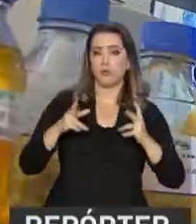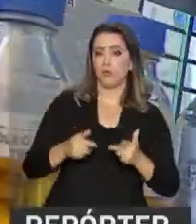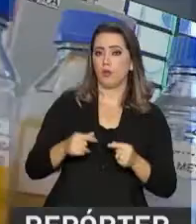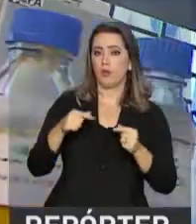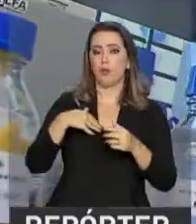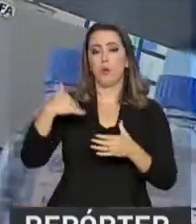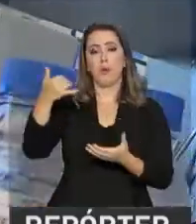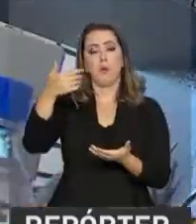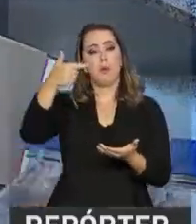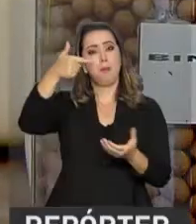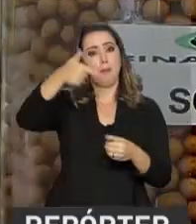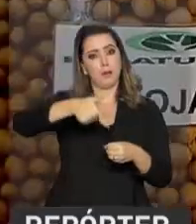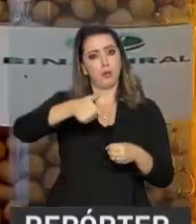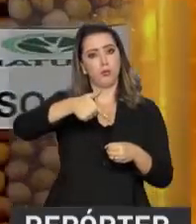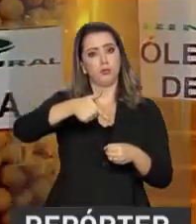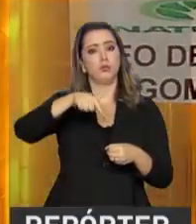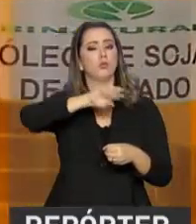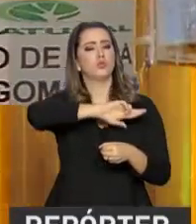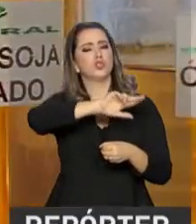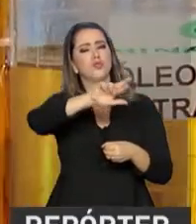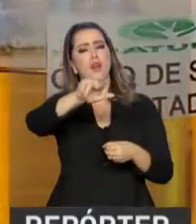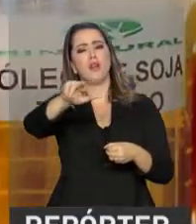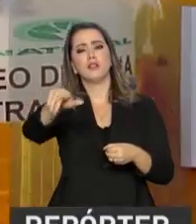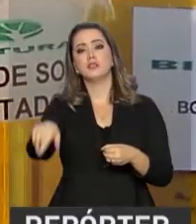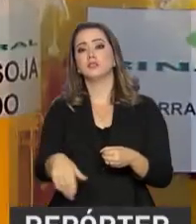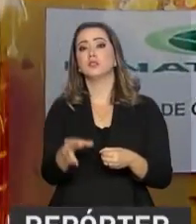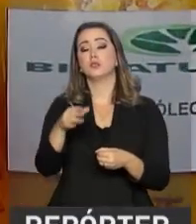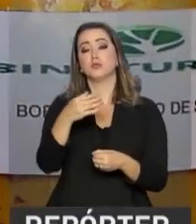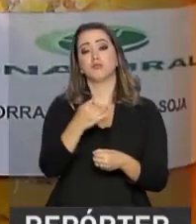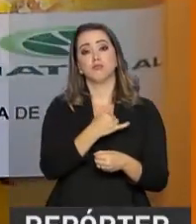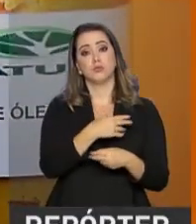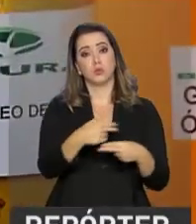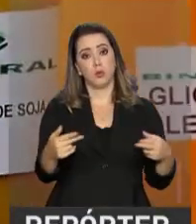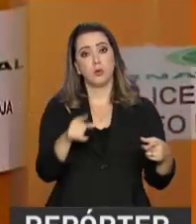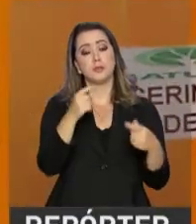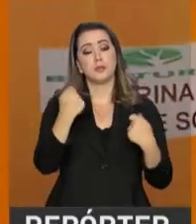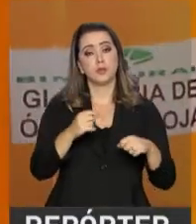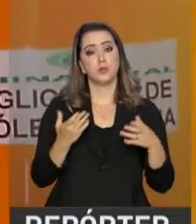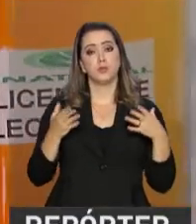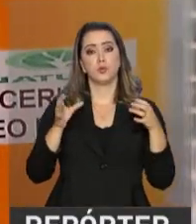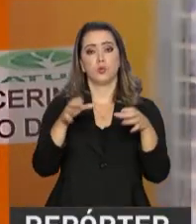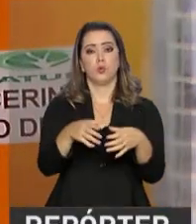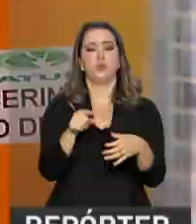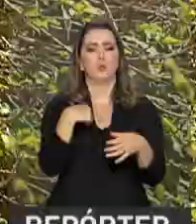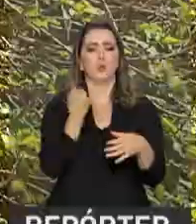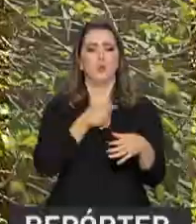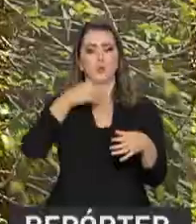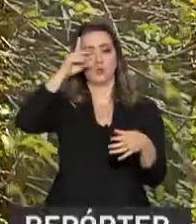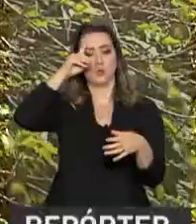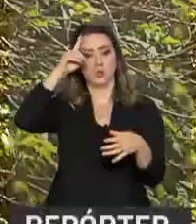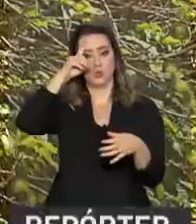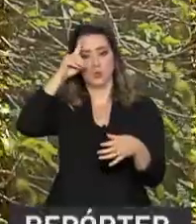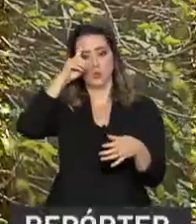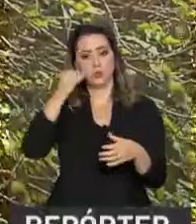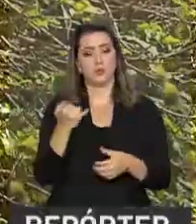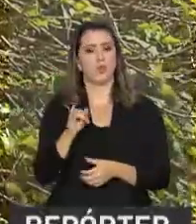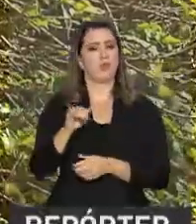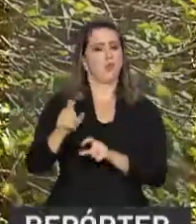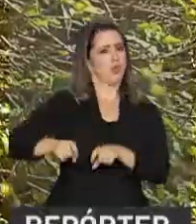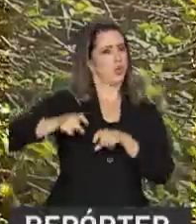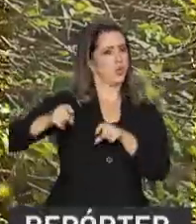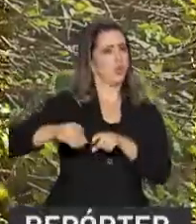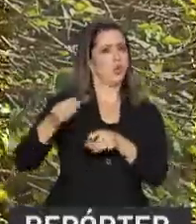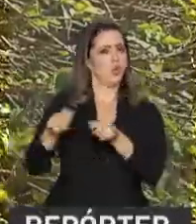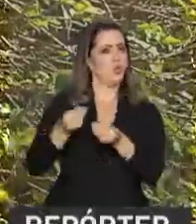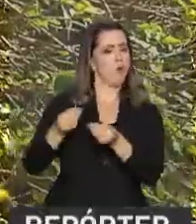biocombustíveis entre uma série de outros itens que fazem parte do nosso dia a dia sem o campo muitos